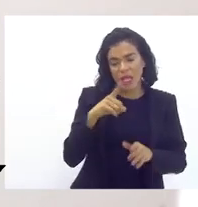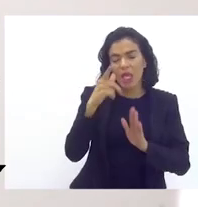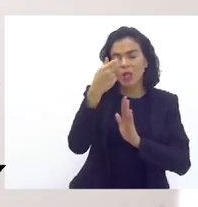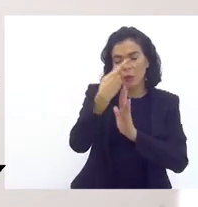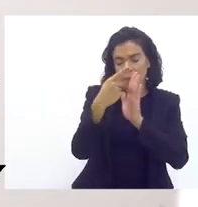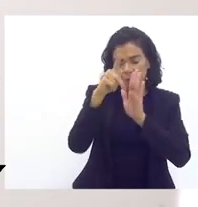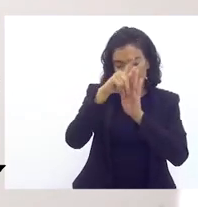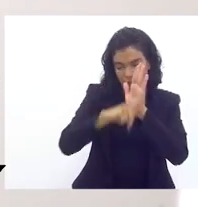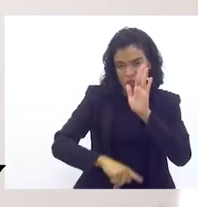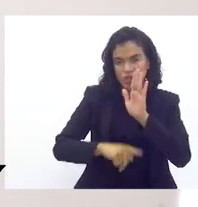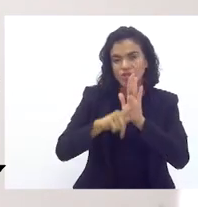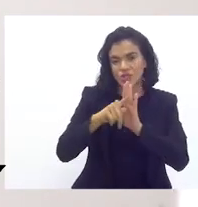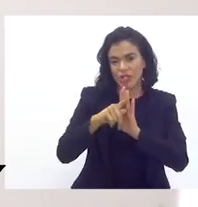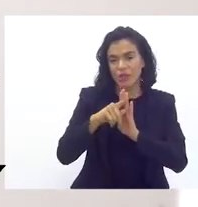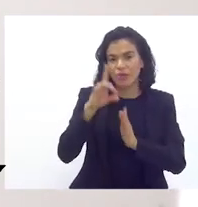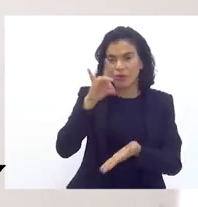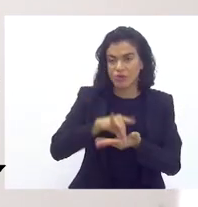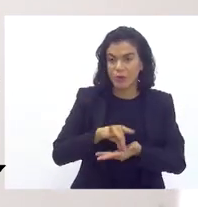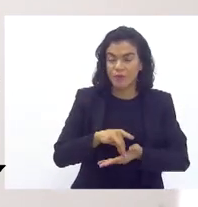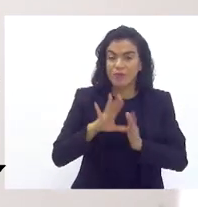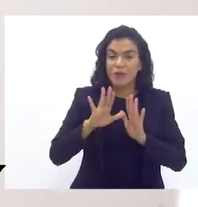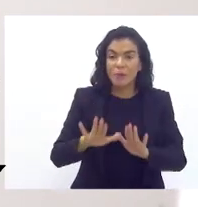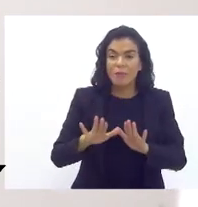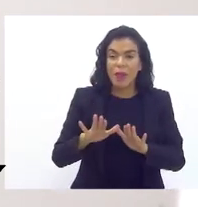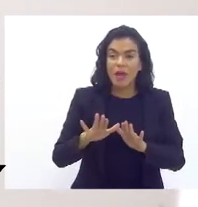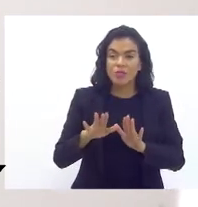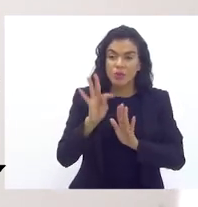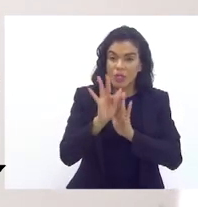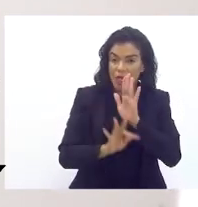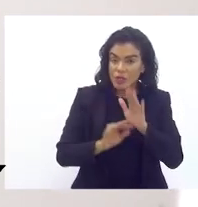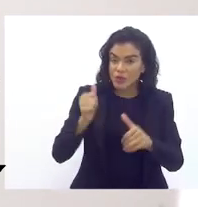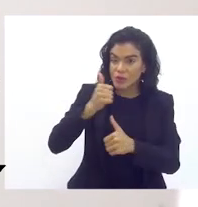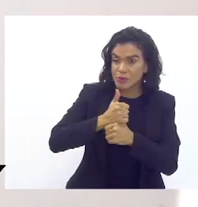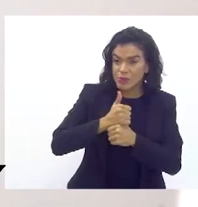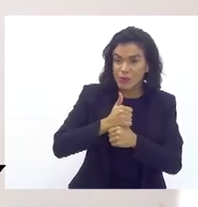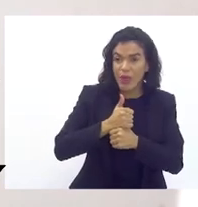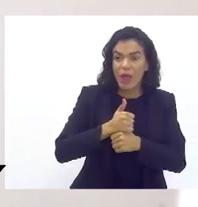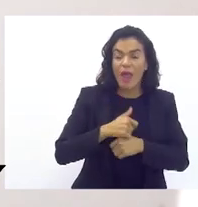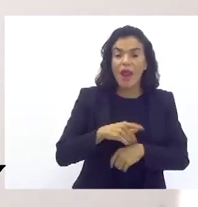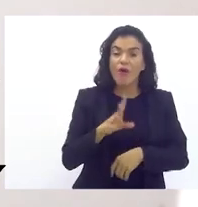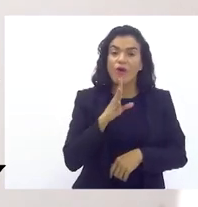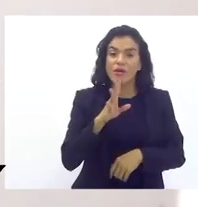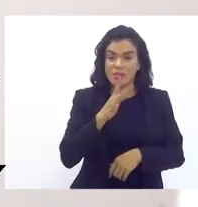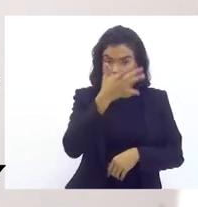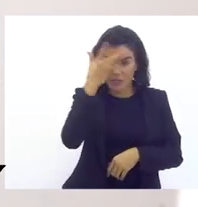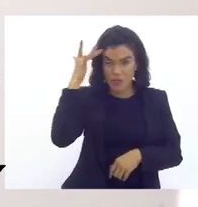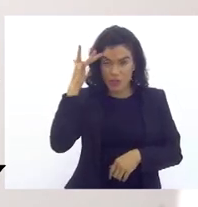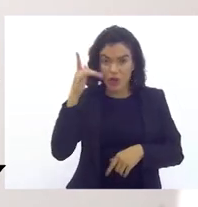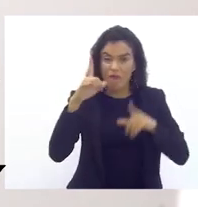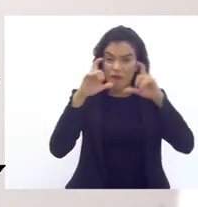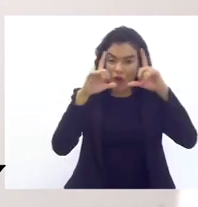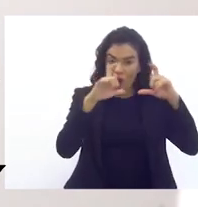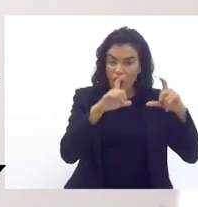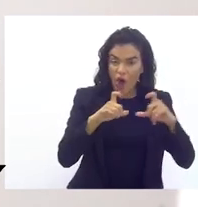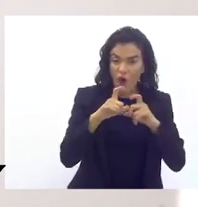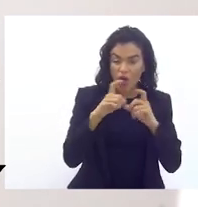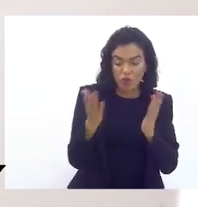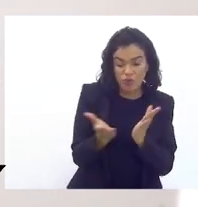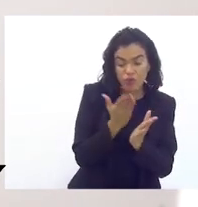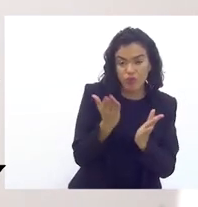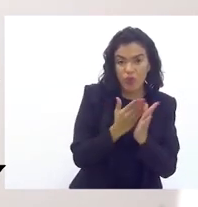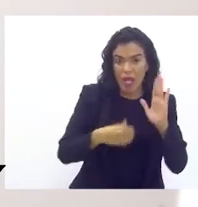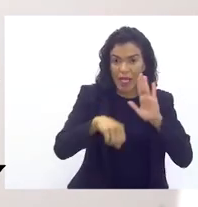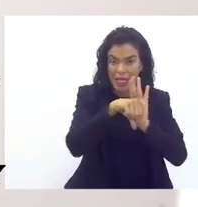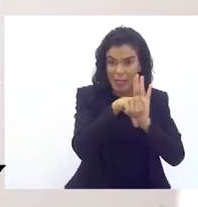só que o substantivo desconfigurou enquanto o projeto original era de reconhecimento de pessoas e falava fotográfico uma única